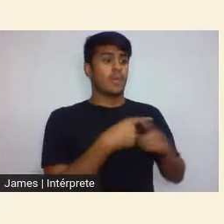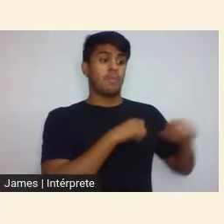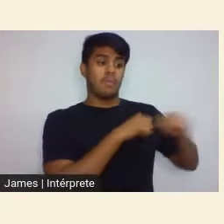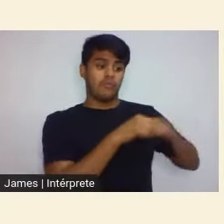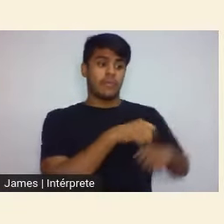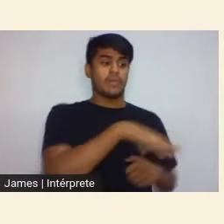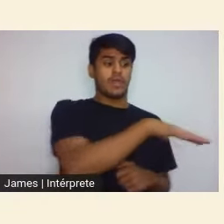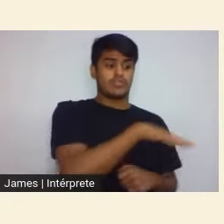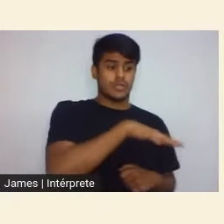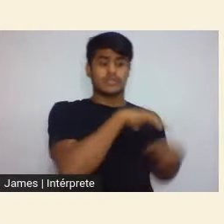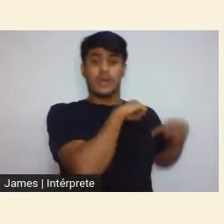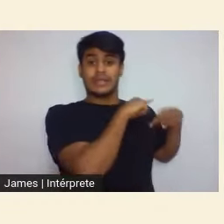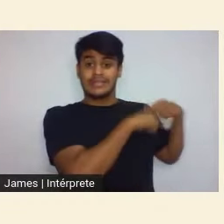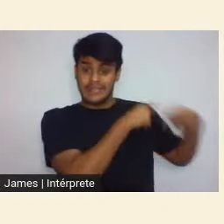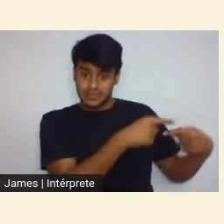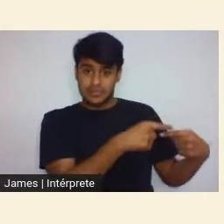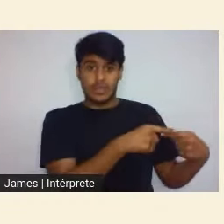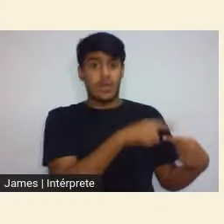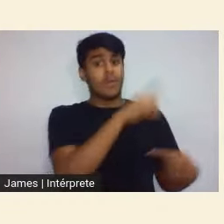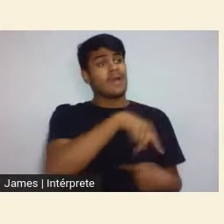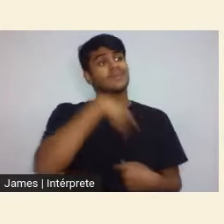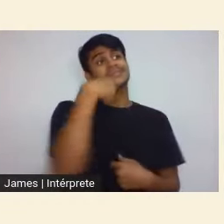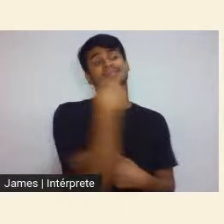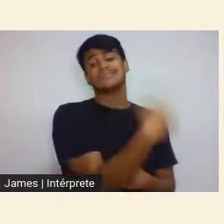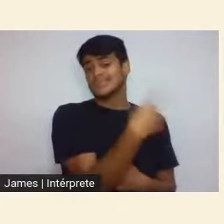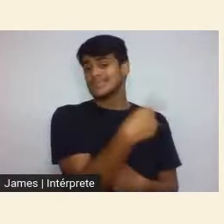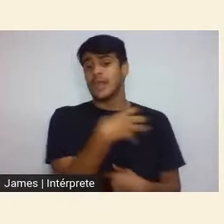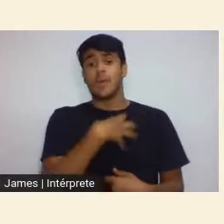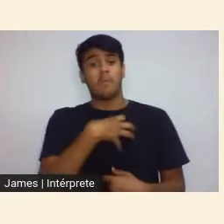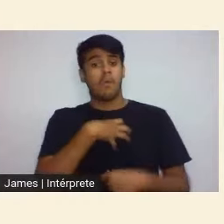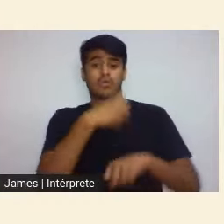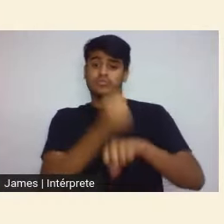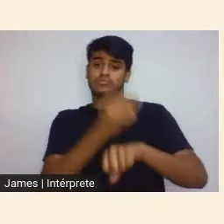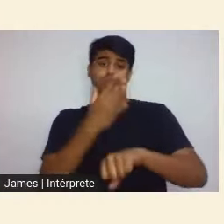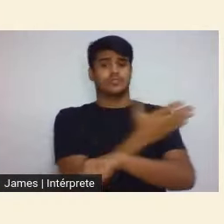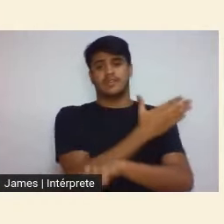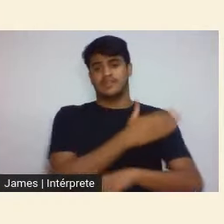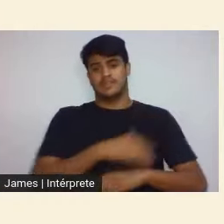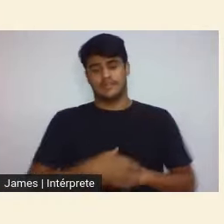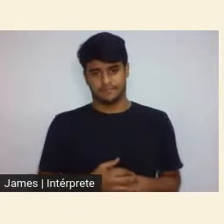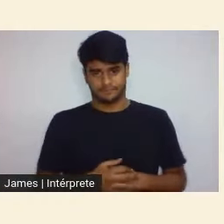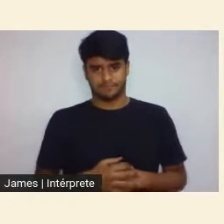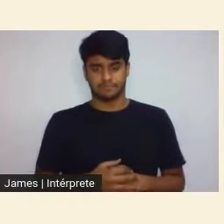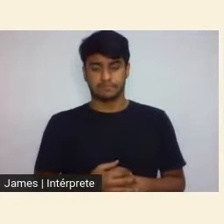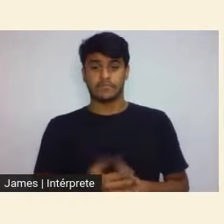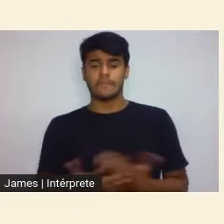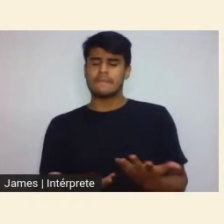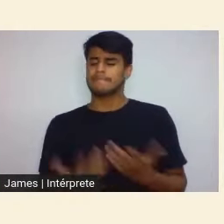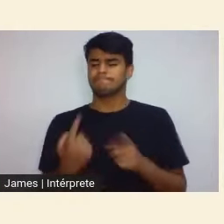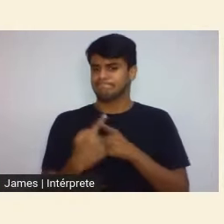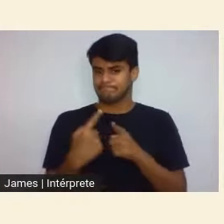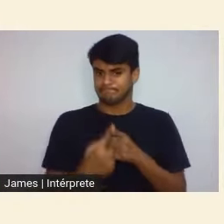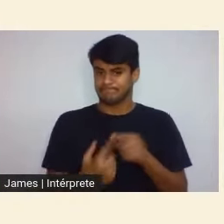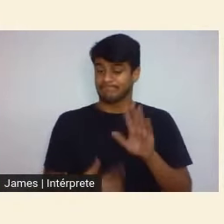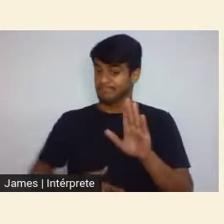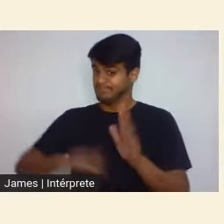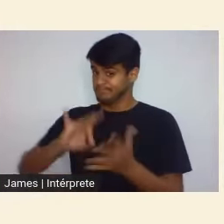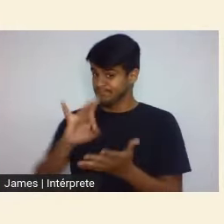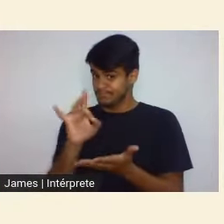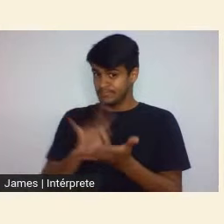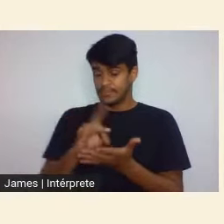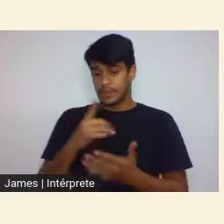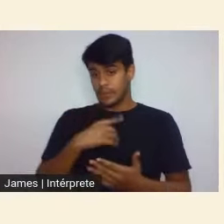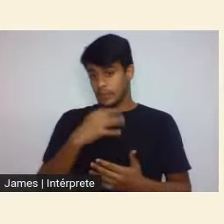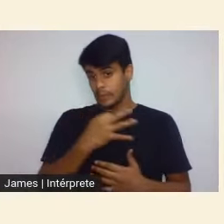Recife teria sido, ao seu modo, modernista, né? Na verdade, eu interpreto